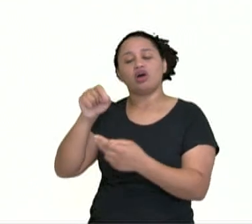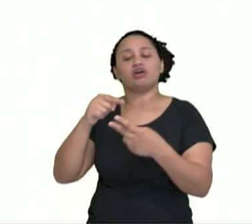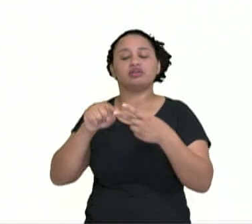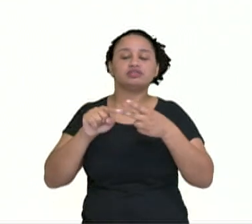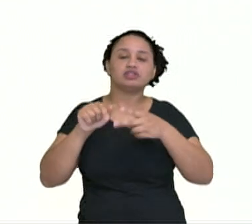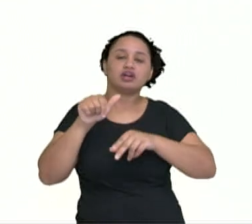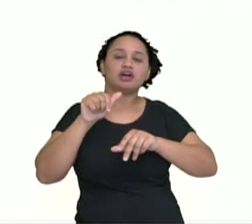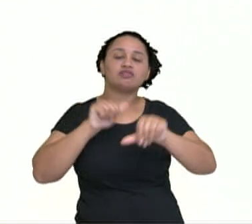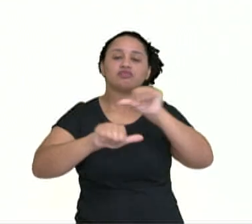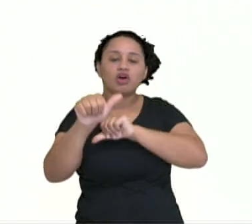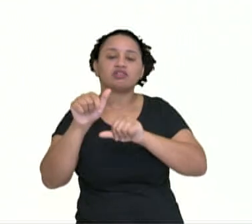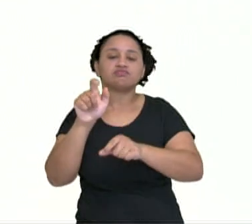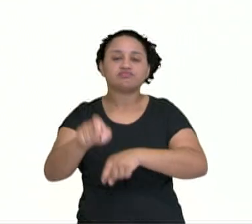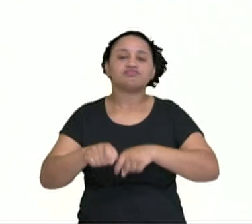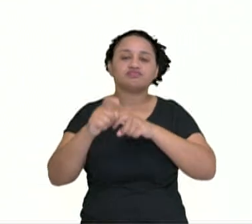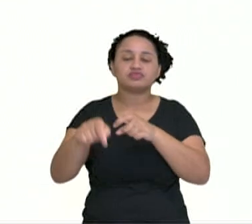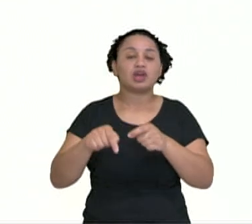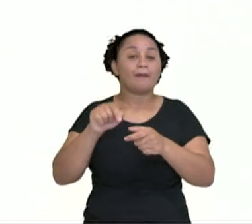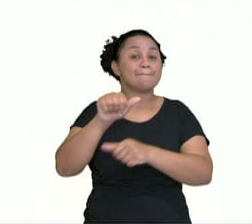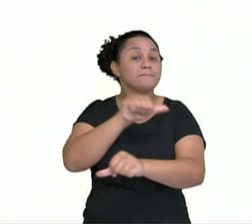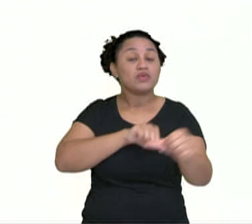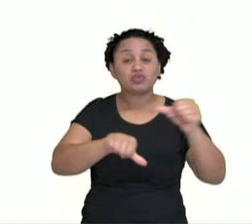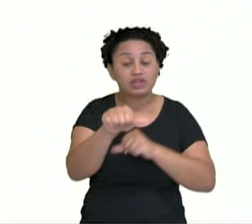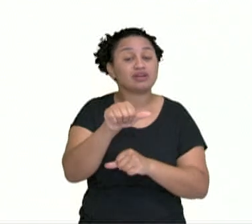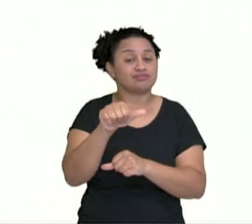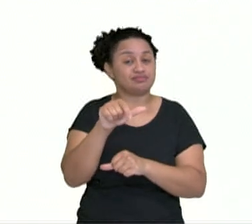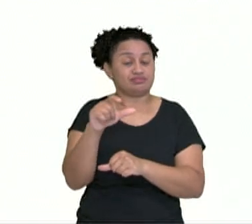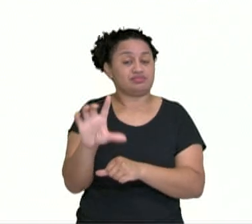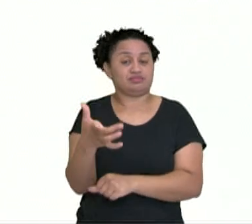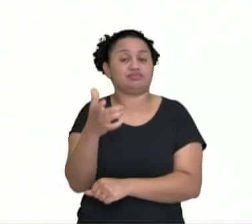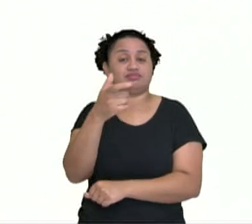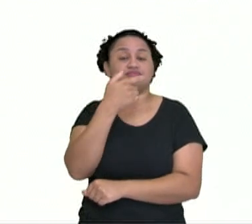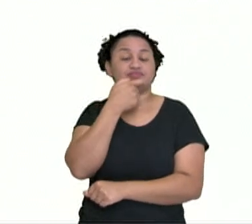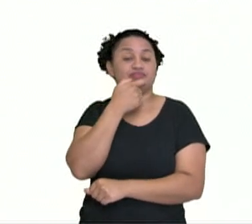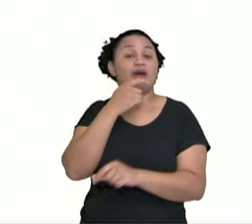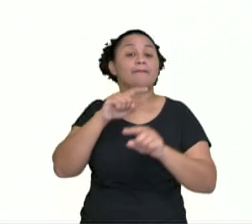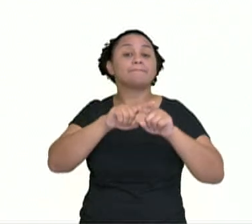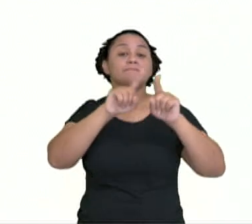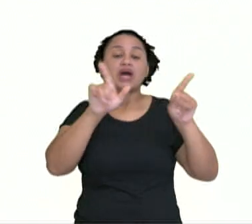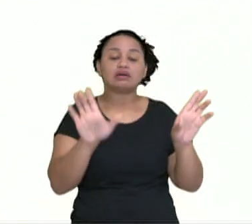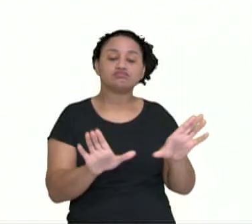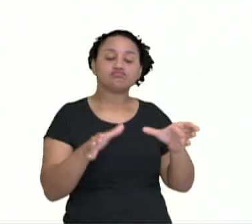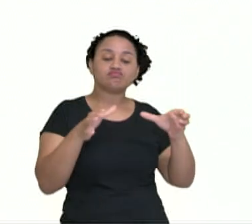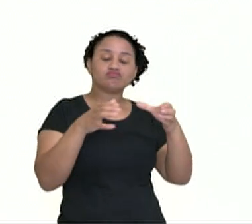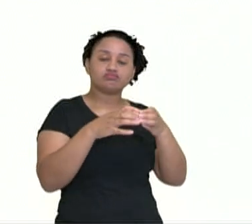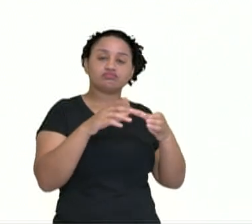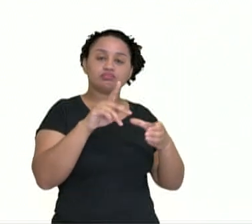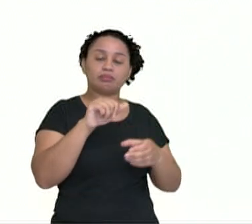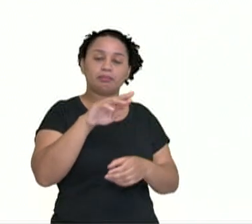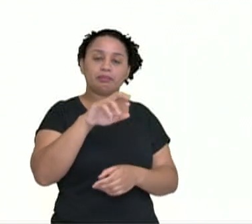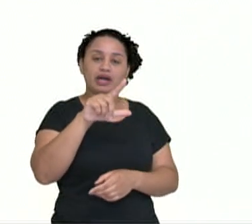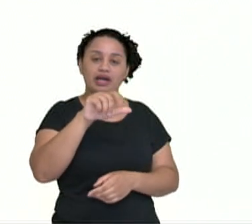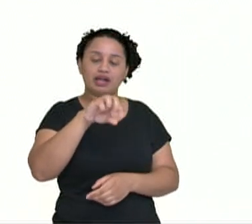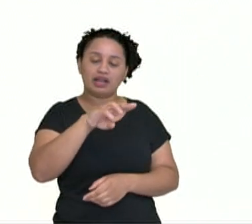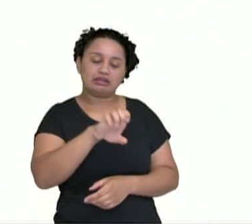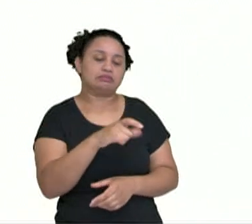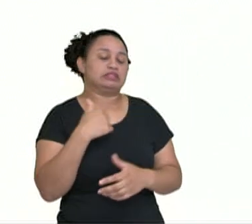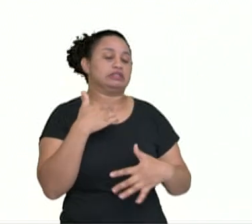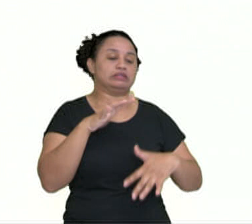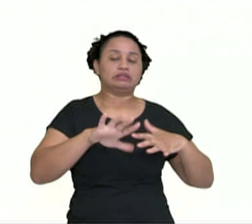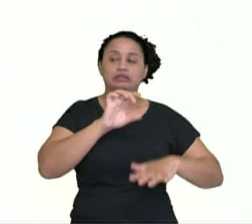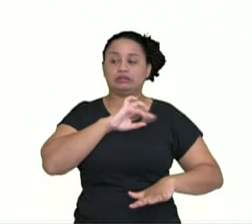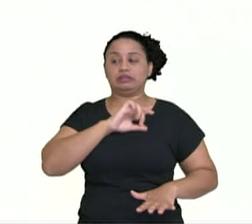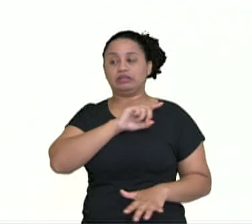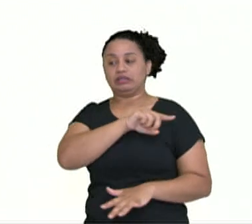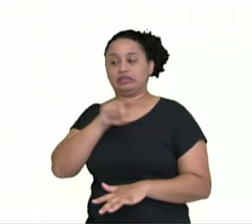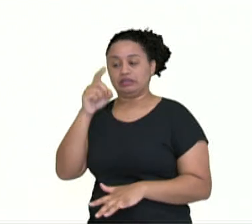mudanças drásticas dentro da Inglaterra. Mas o parlamento, temendo que essas ideias